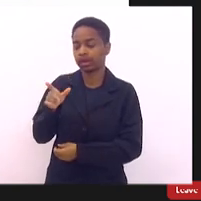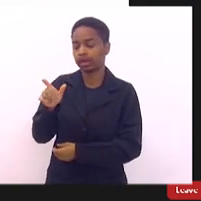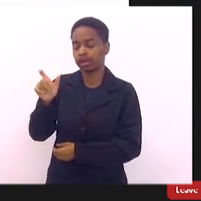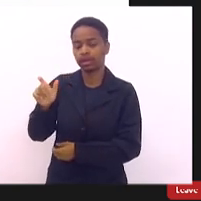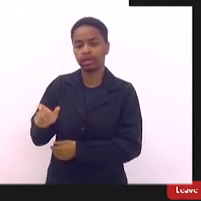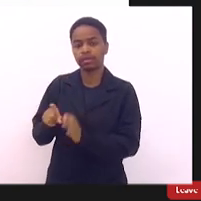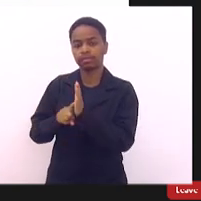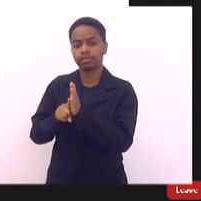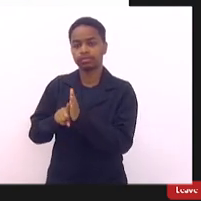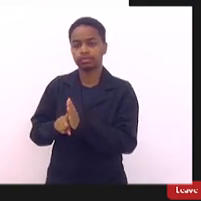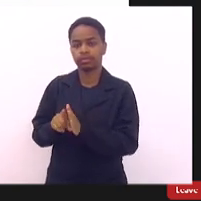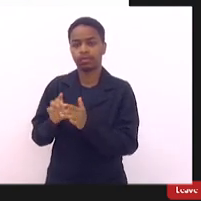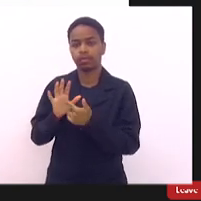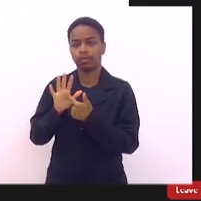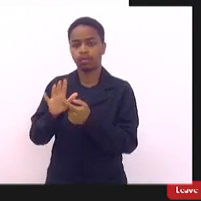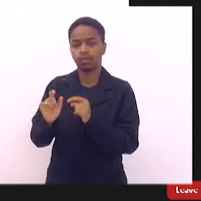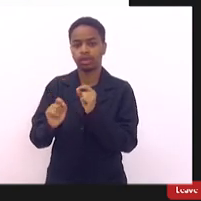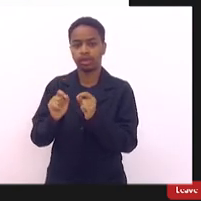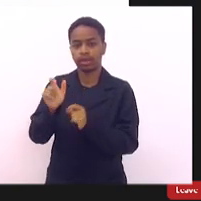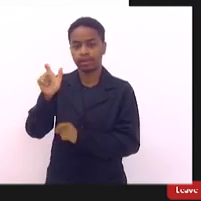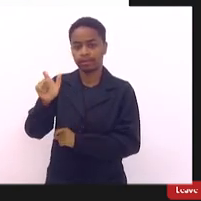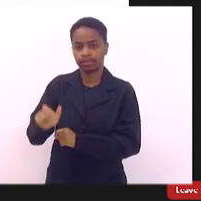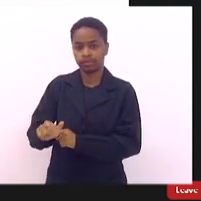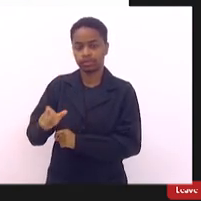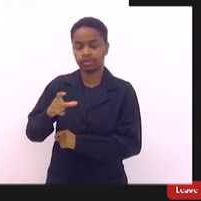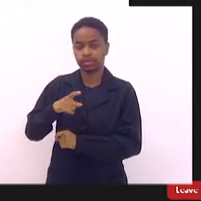de indivíduos de alto perfil,